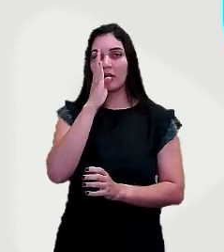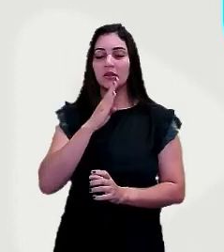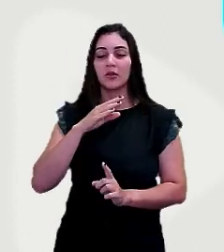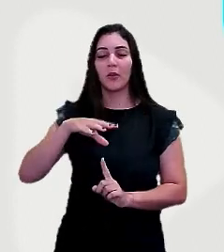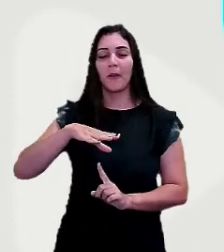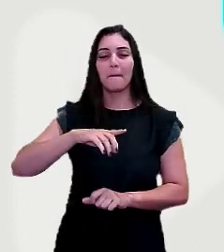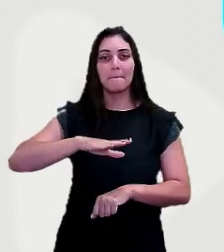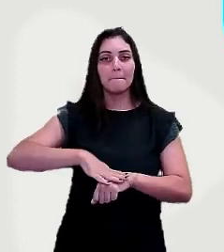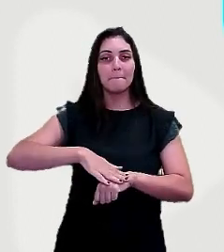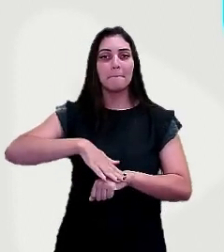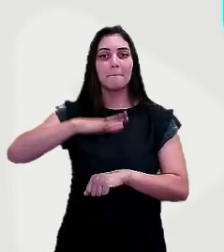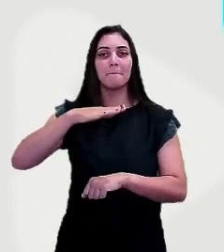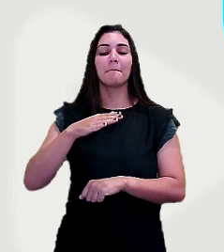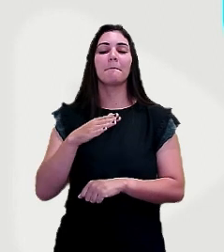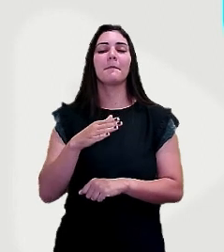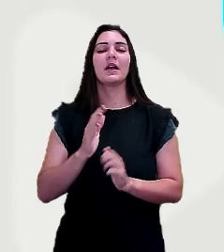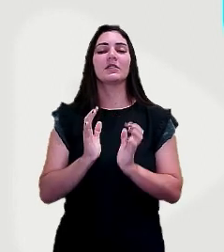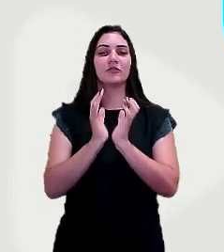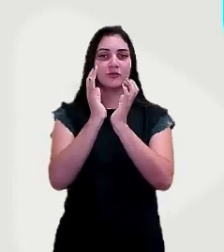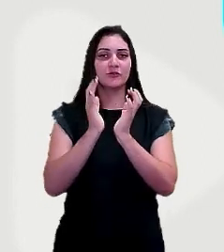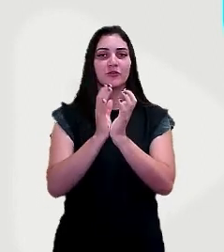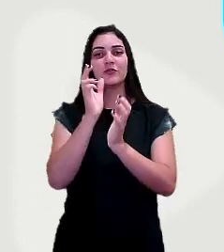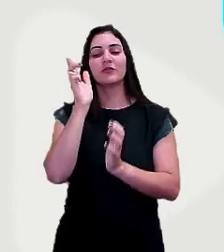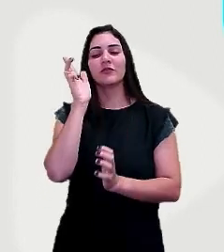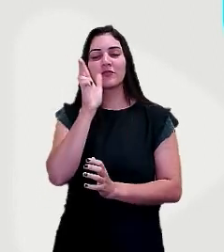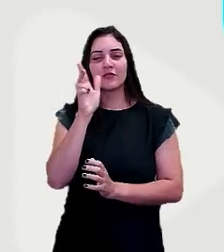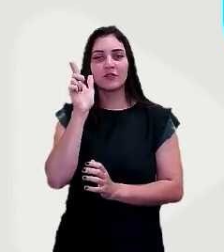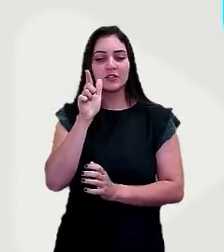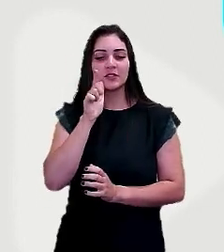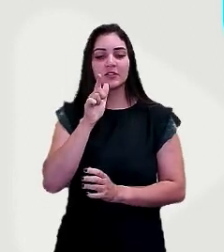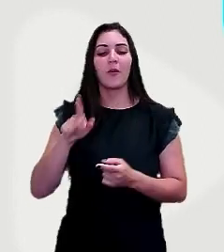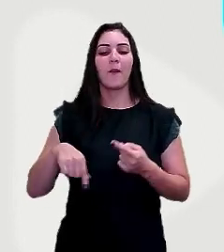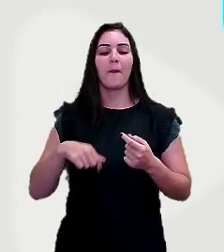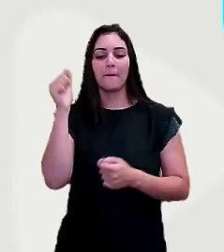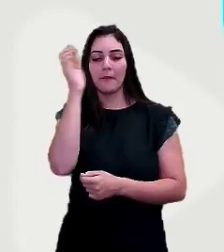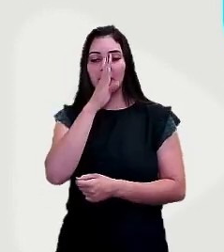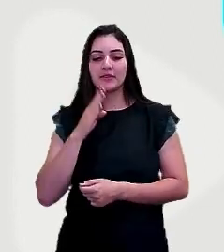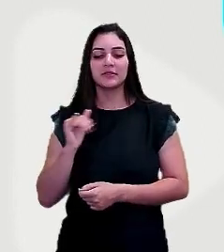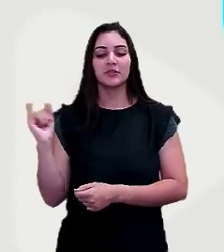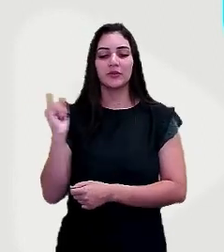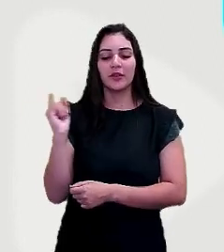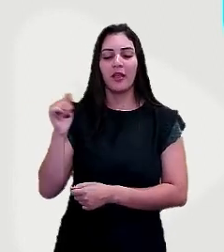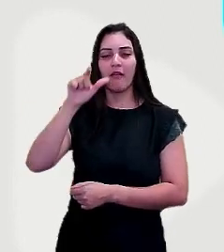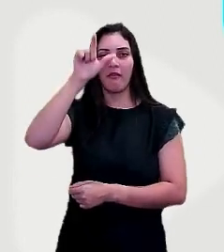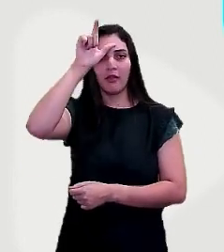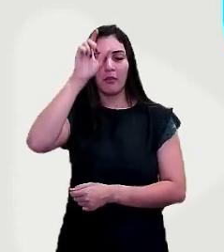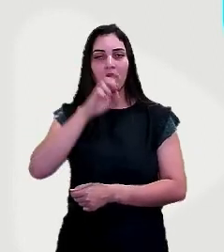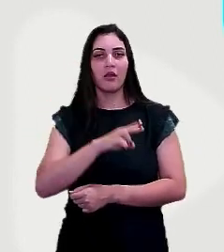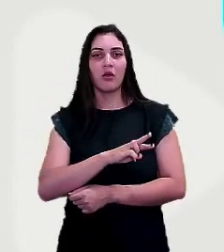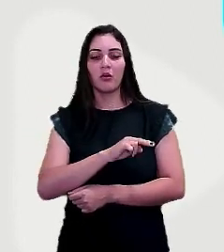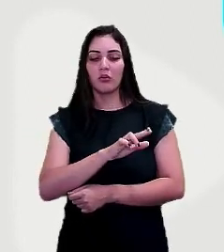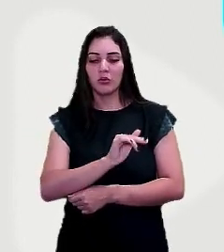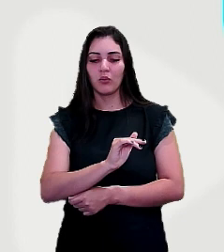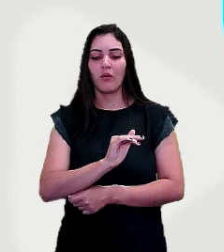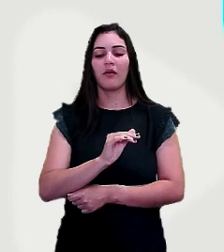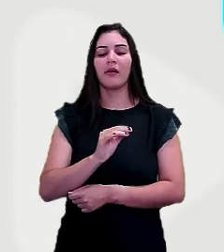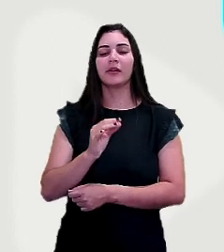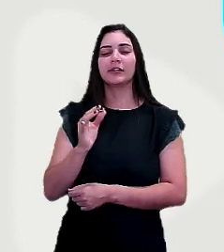Itália, Alemanha, Uruguai, Argentina, França, Inglaterra e Espanha.